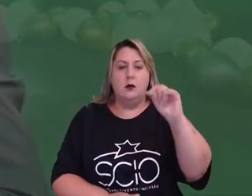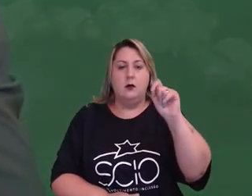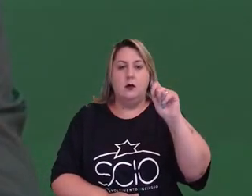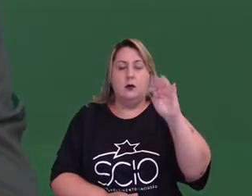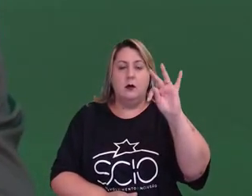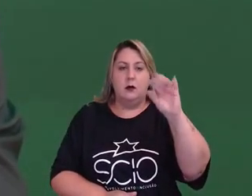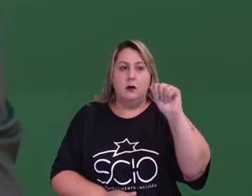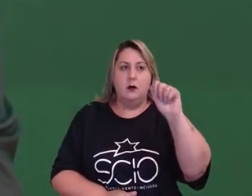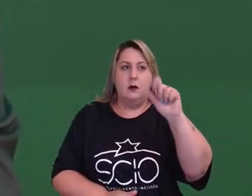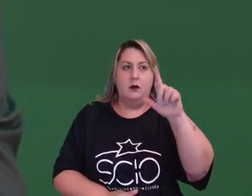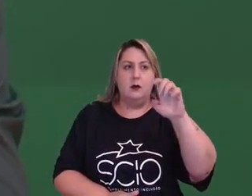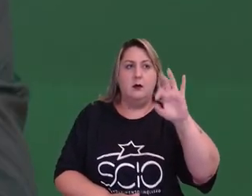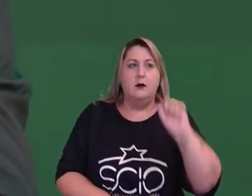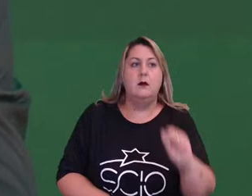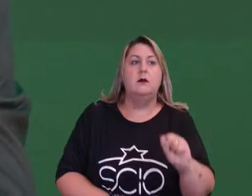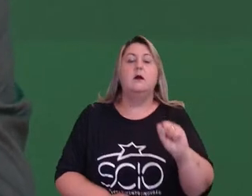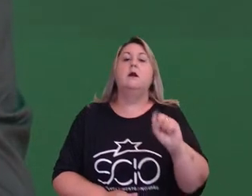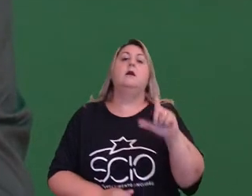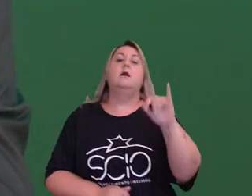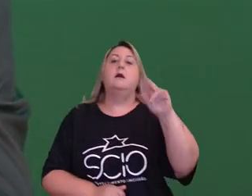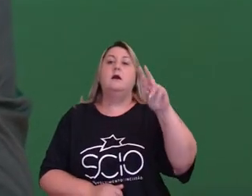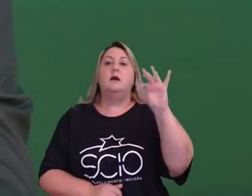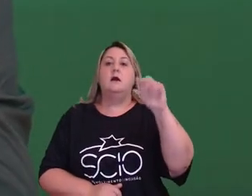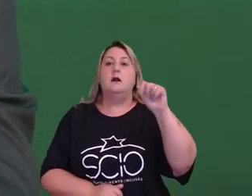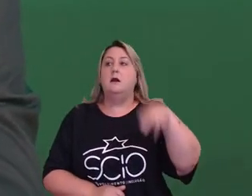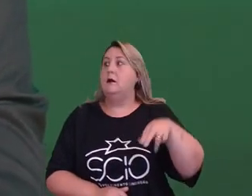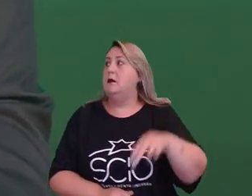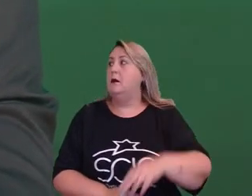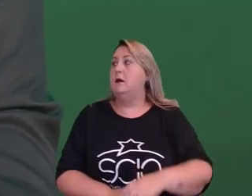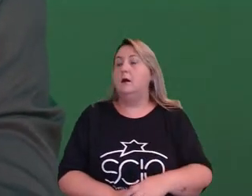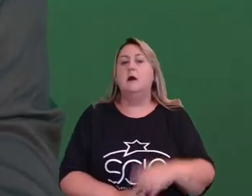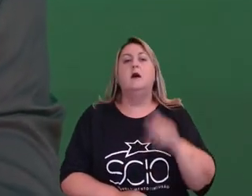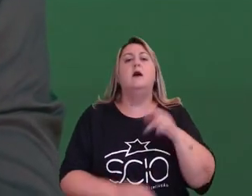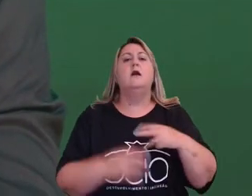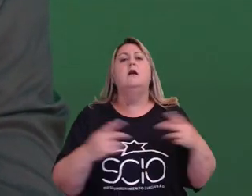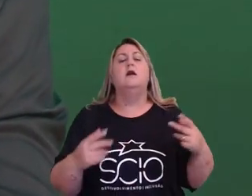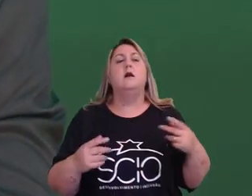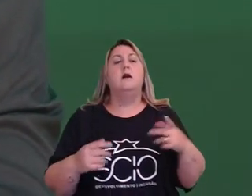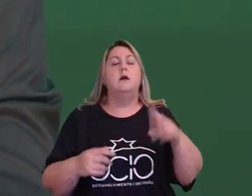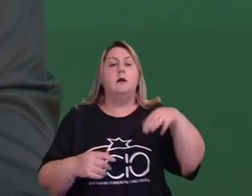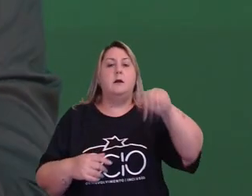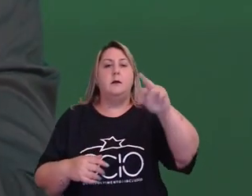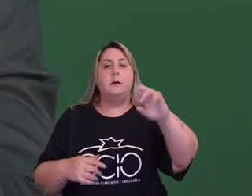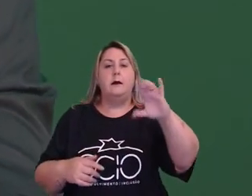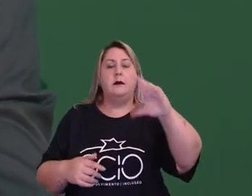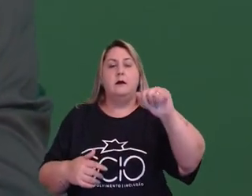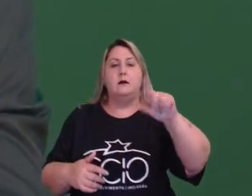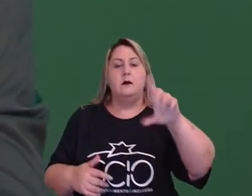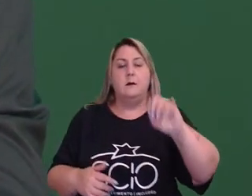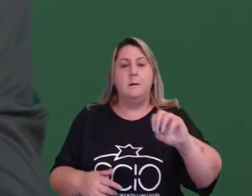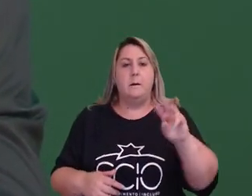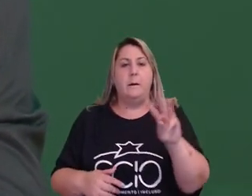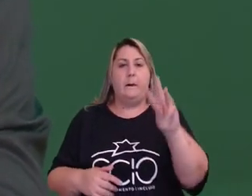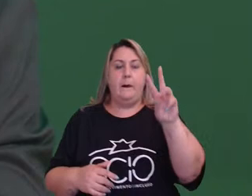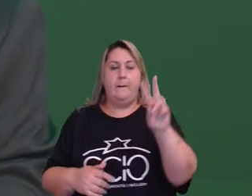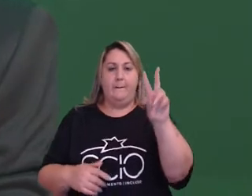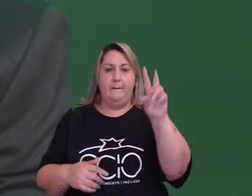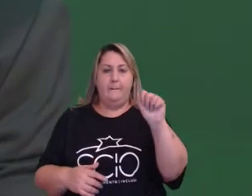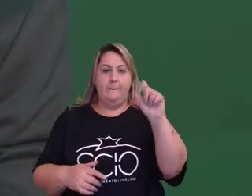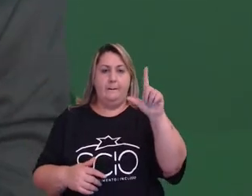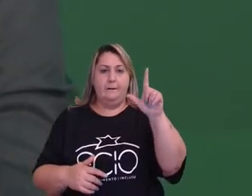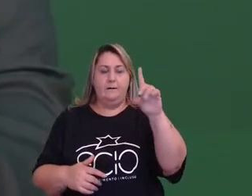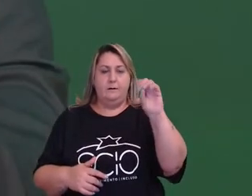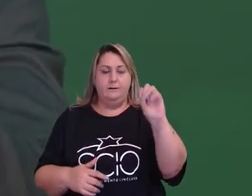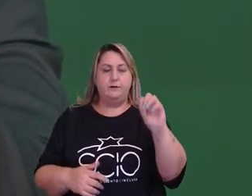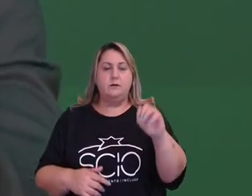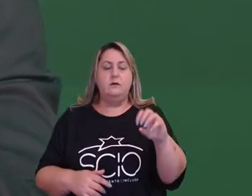Oi, Lilian. Obrigado, querida. Jean, e aí, Jean, como é que estão as coisas? Marcelo, Thales, o Walter Soares. Deixa eu ver